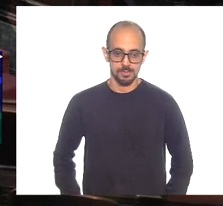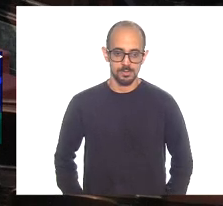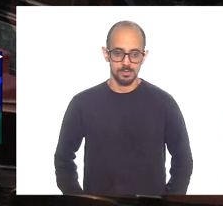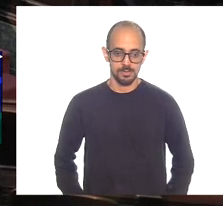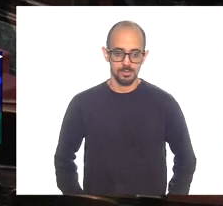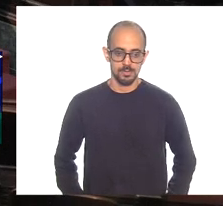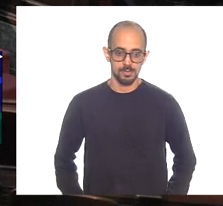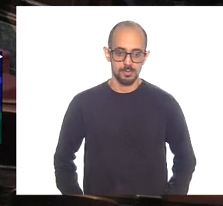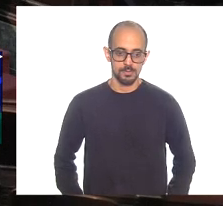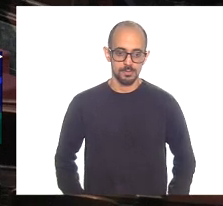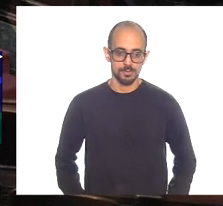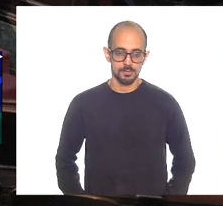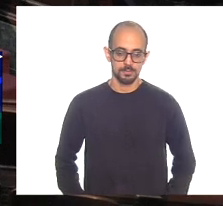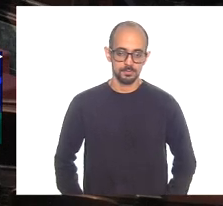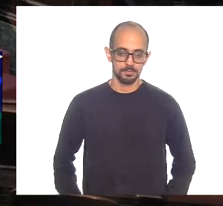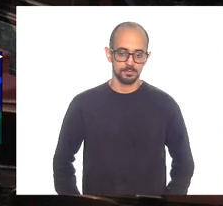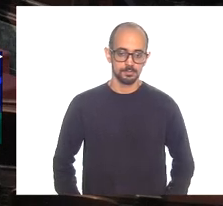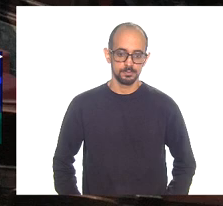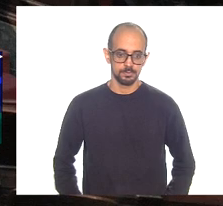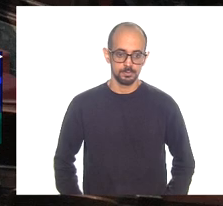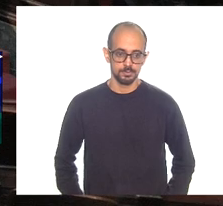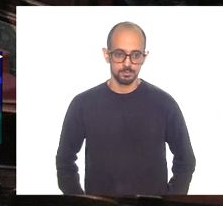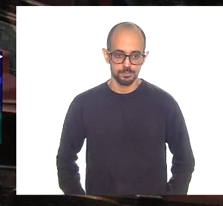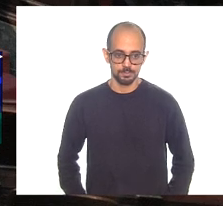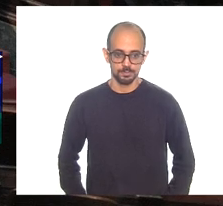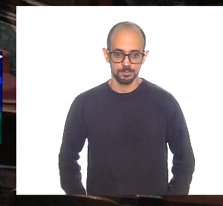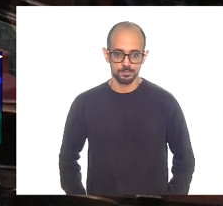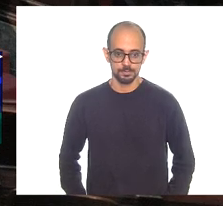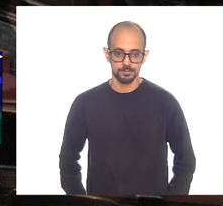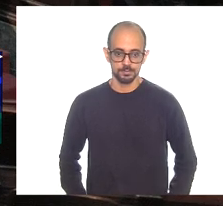5757 501